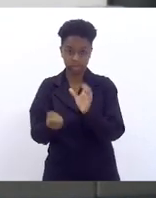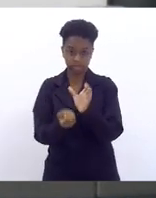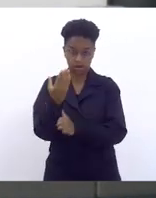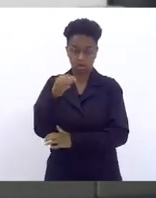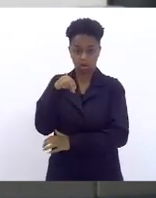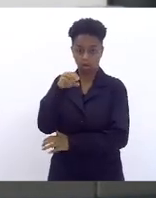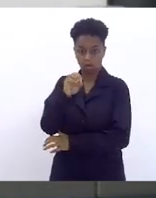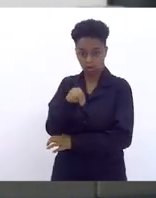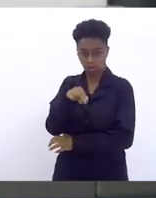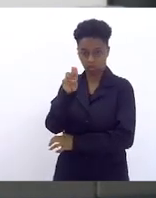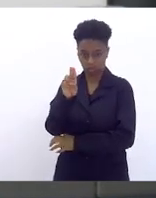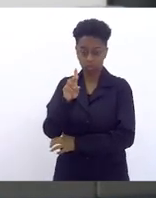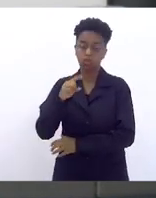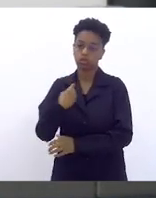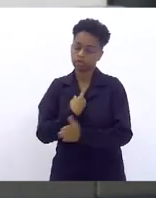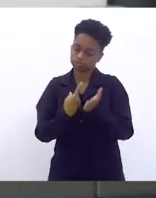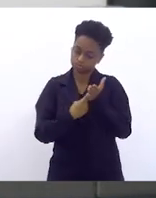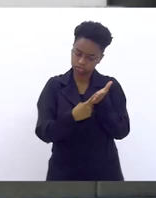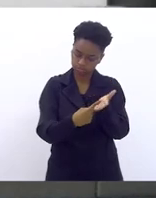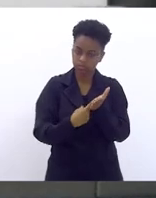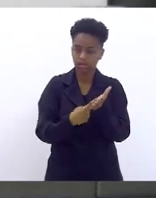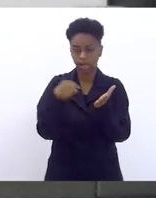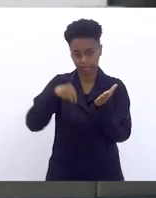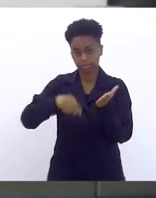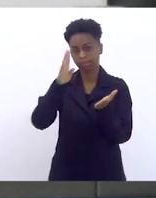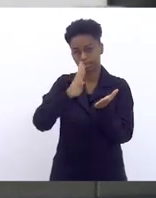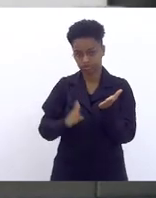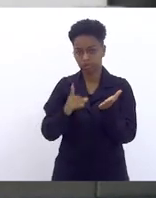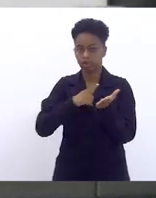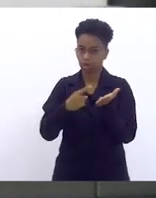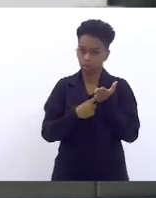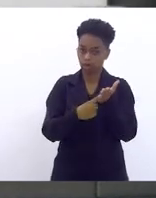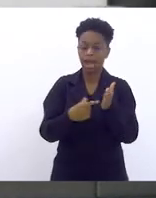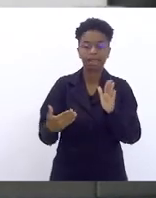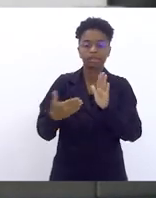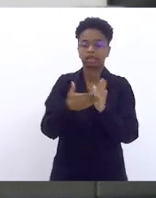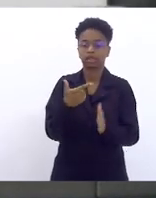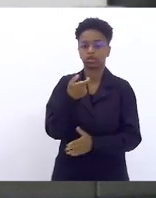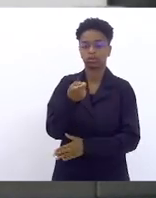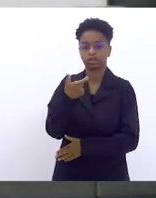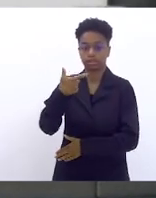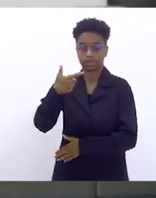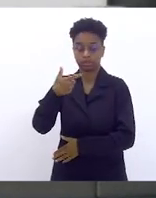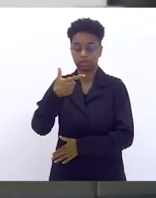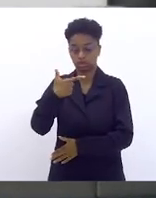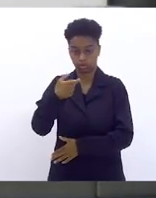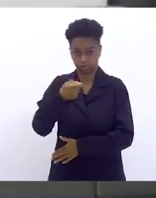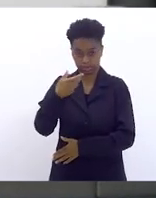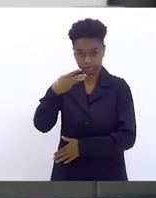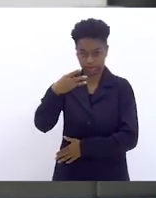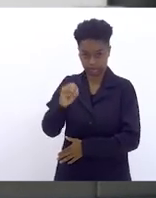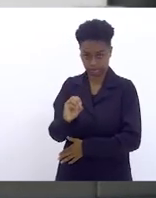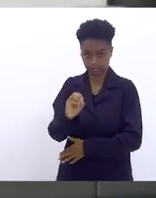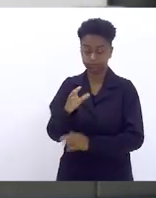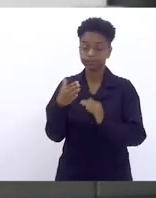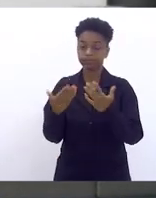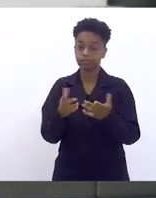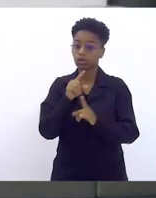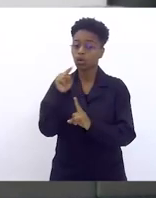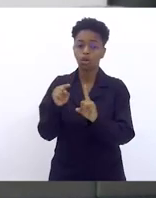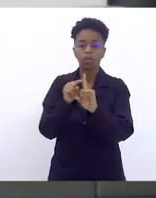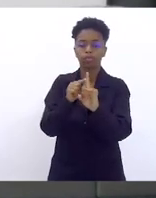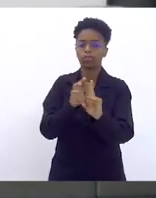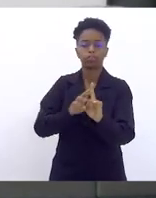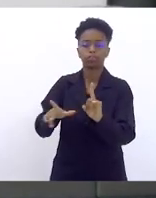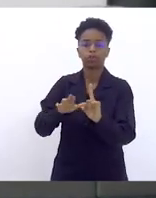ONU com qual Nós Temos compromisso o Brasil tem compromisso até 2030 então de alguma forma o objetivo não